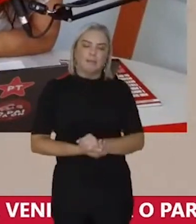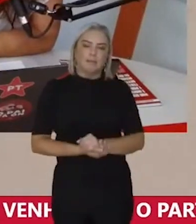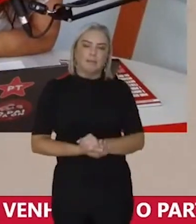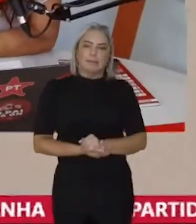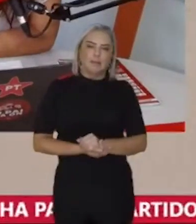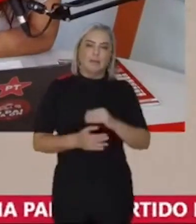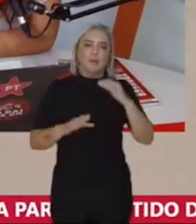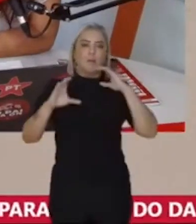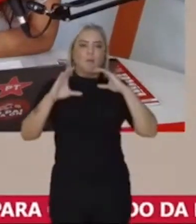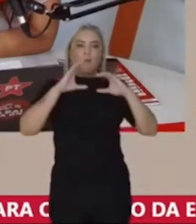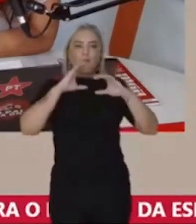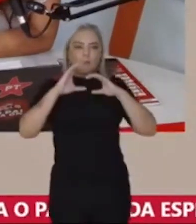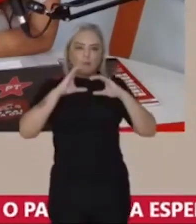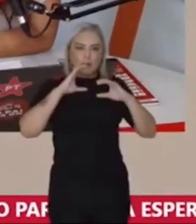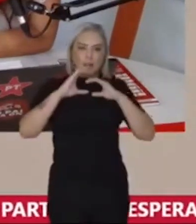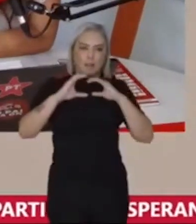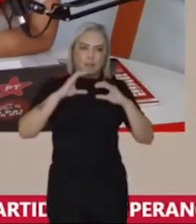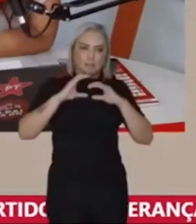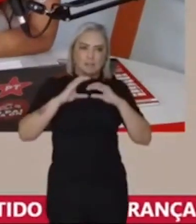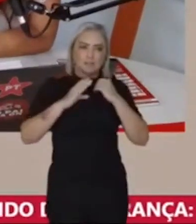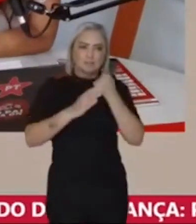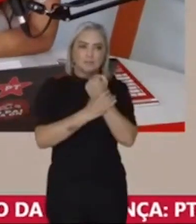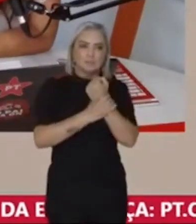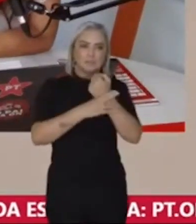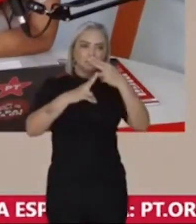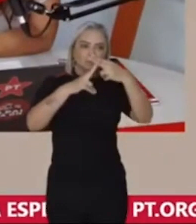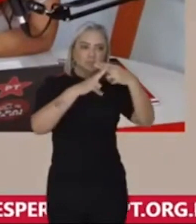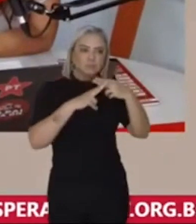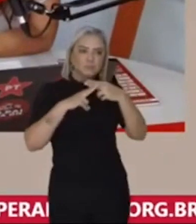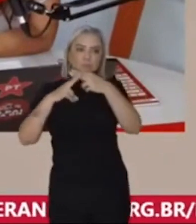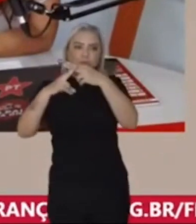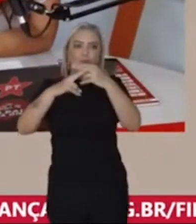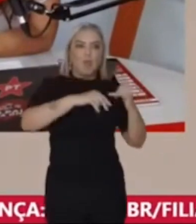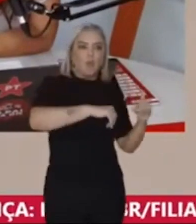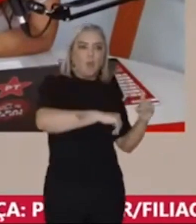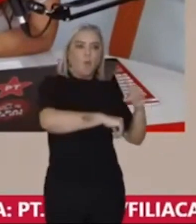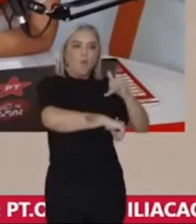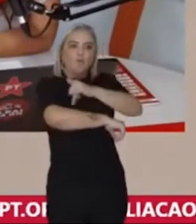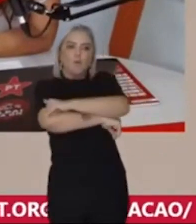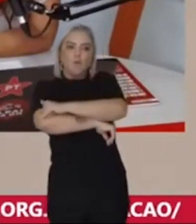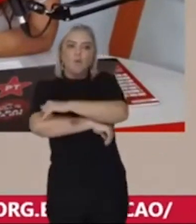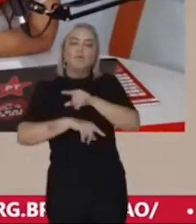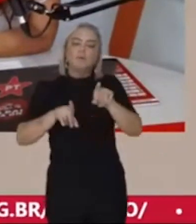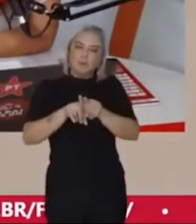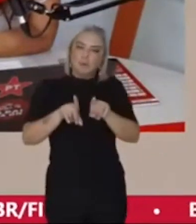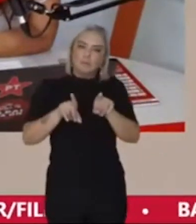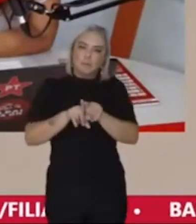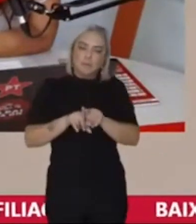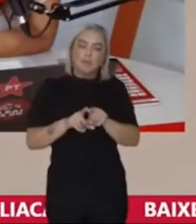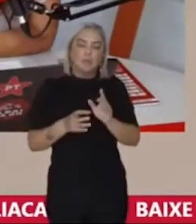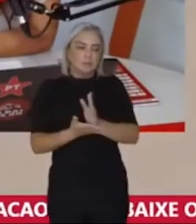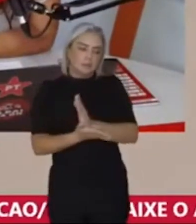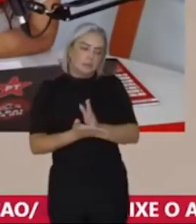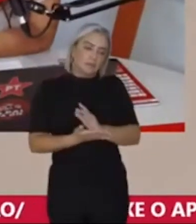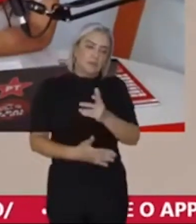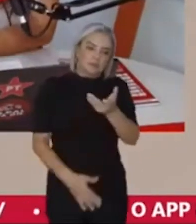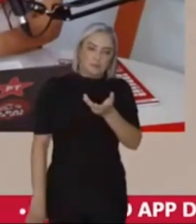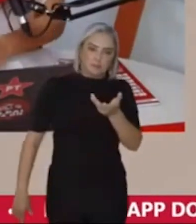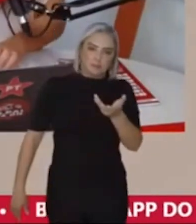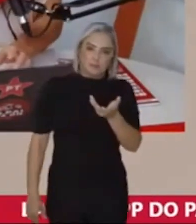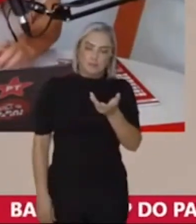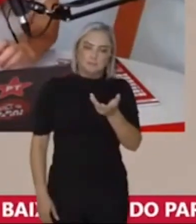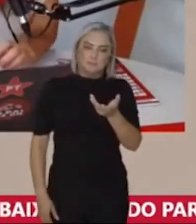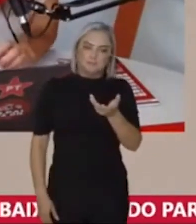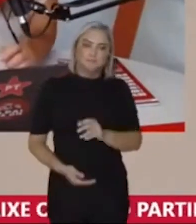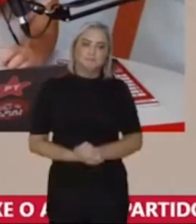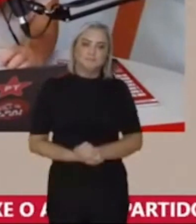de comunicações, estabilidade de satélites, voos e também, é claro, talvez isso que ele queira se